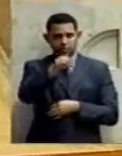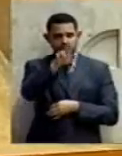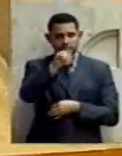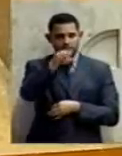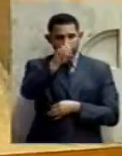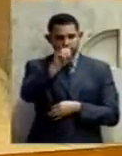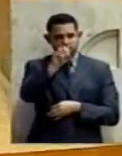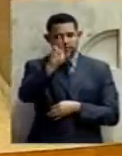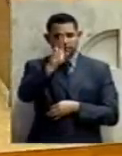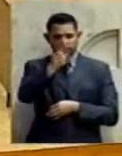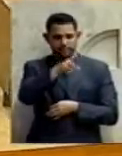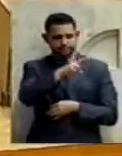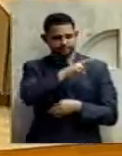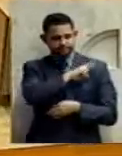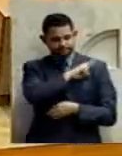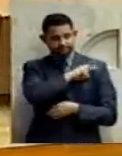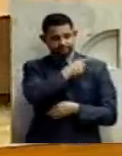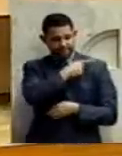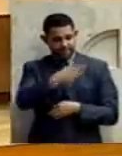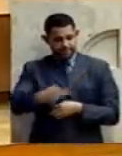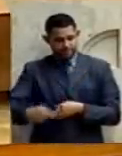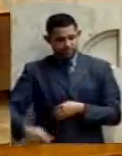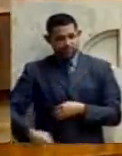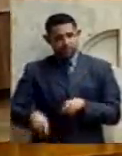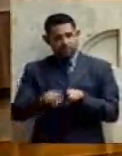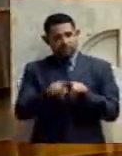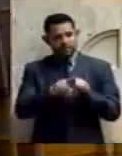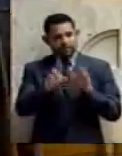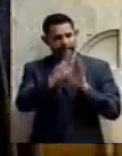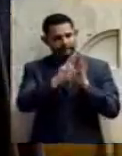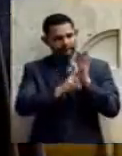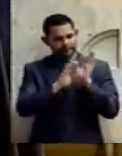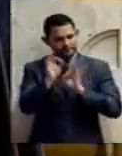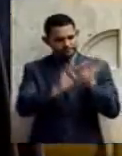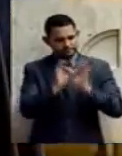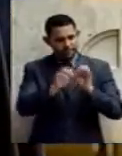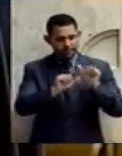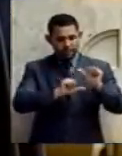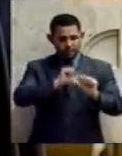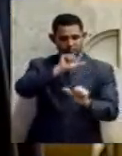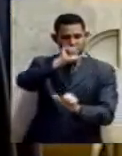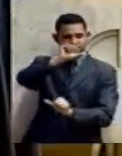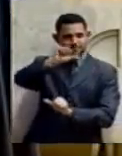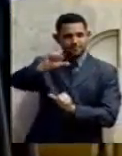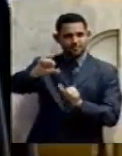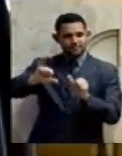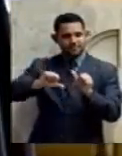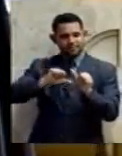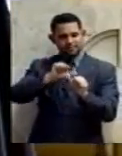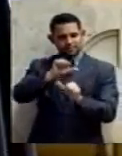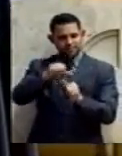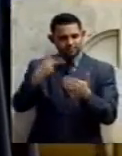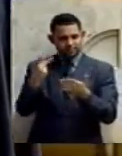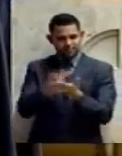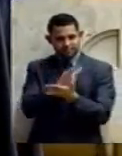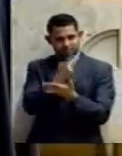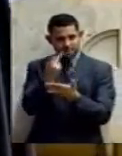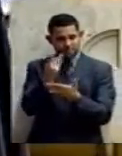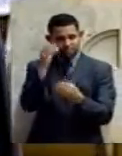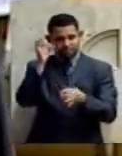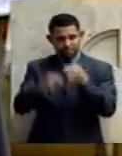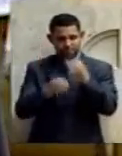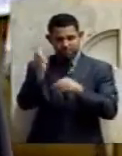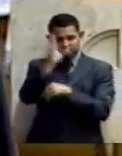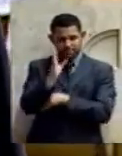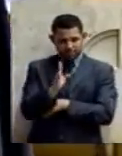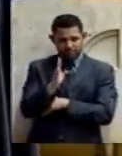irá presidir, de traçar políticas que objetivem reverter esse quadro. Ao mesmo tempo, é necessário que